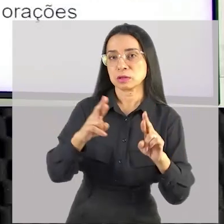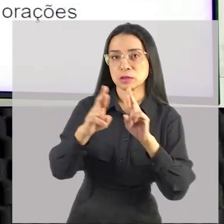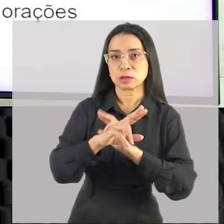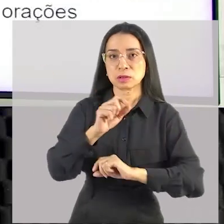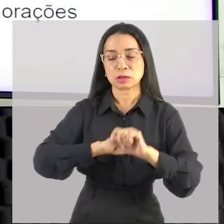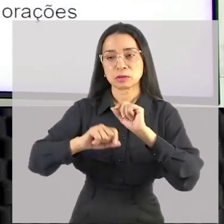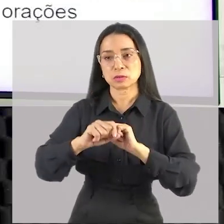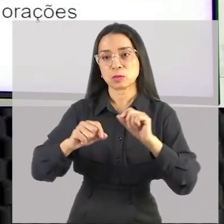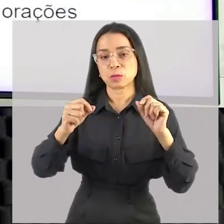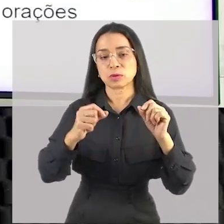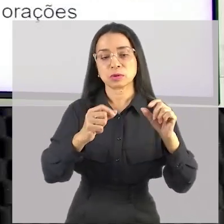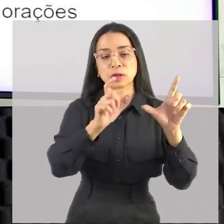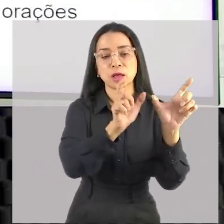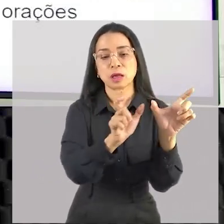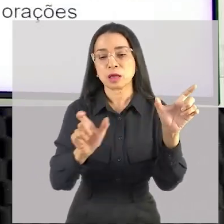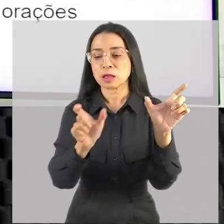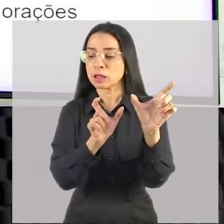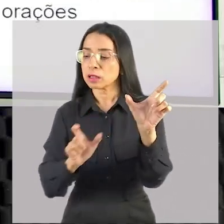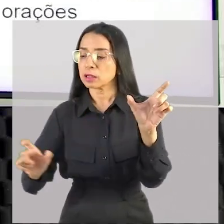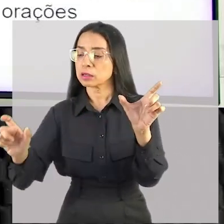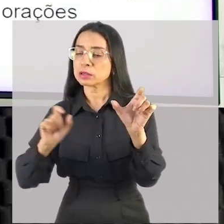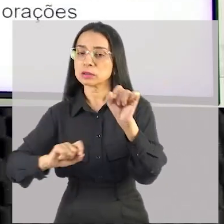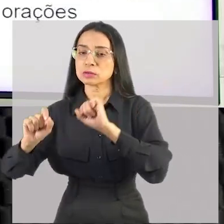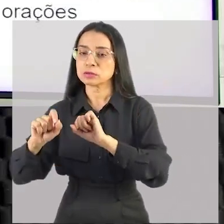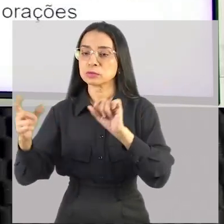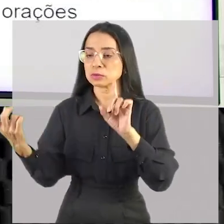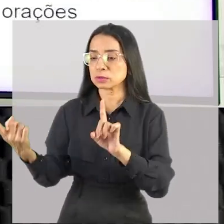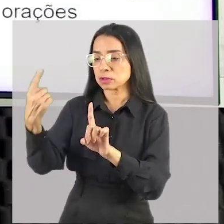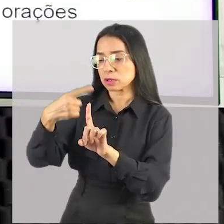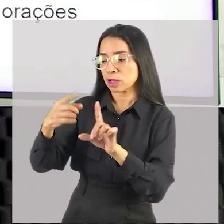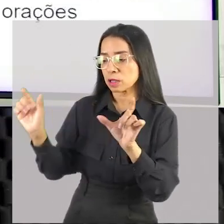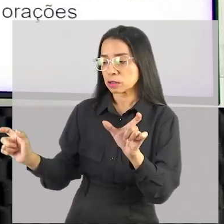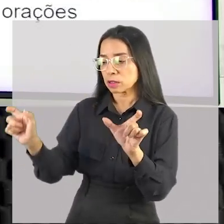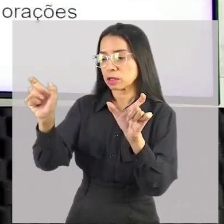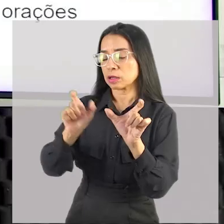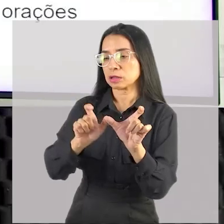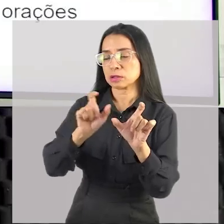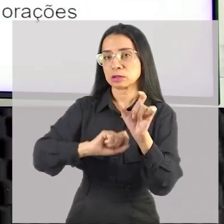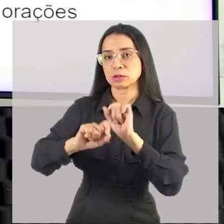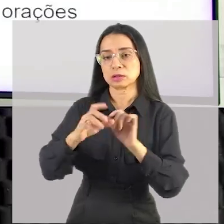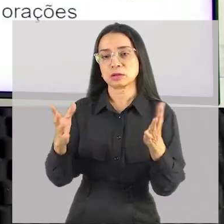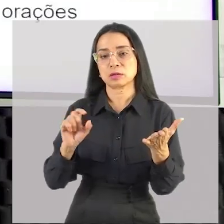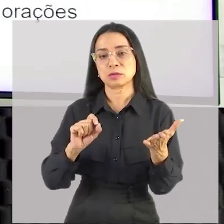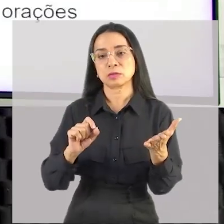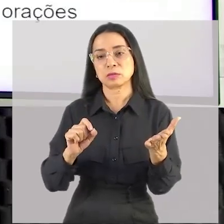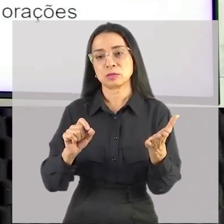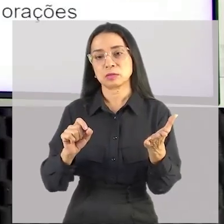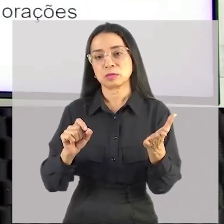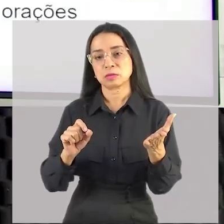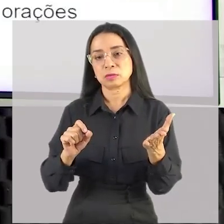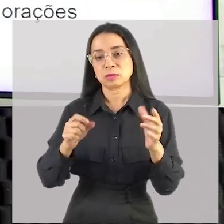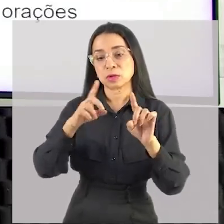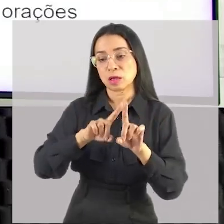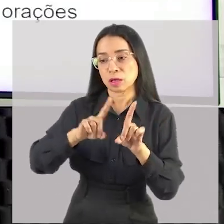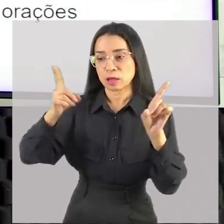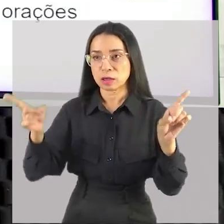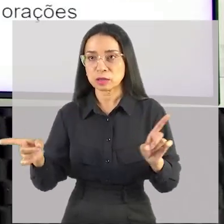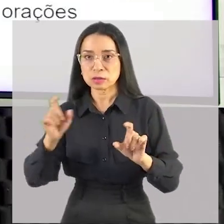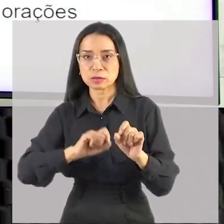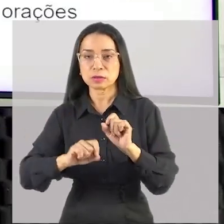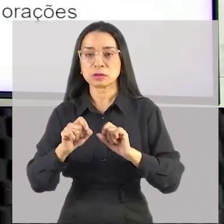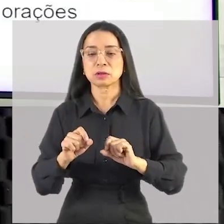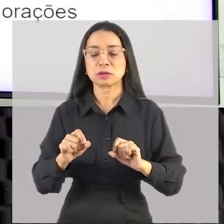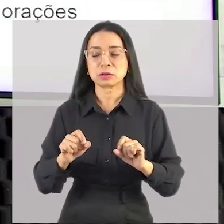relações entre as orações podem ser de adição, no caso das conjunções aditivas, de adversidade, no caso